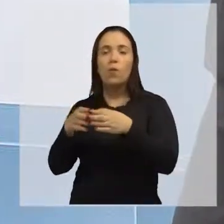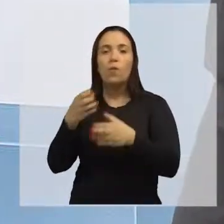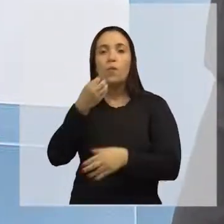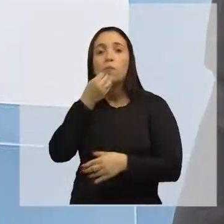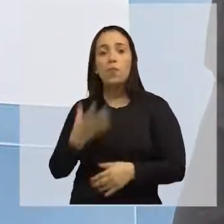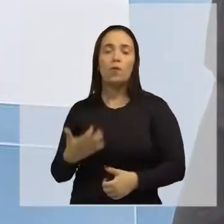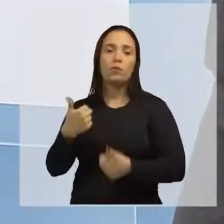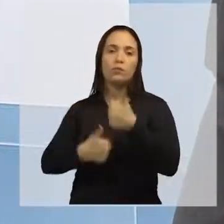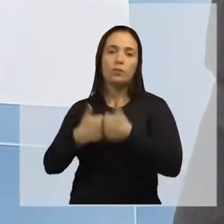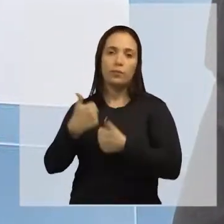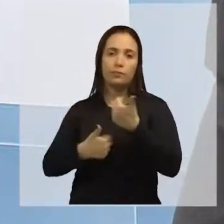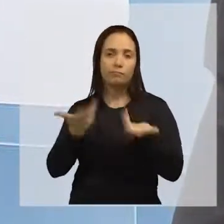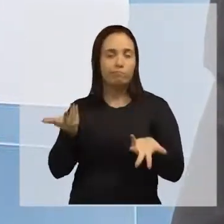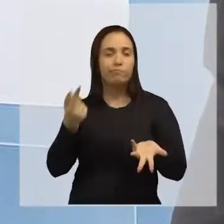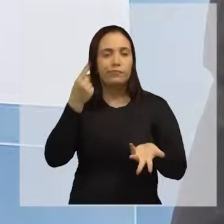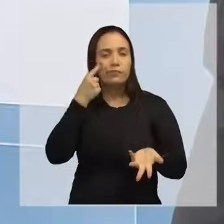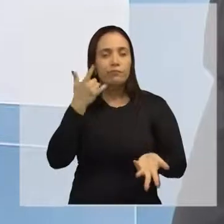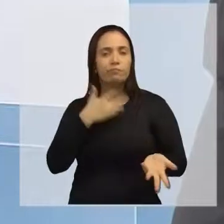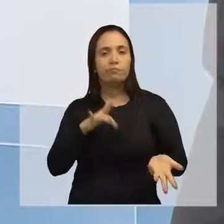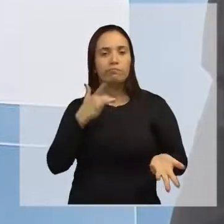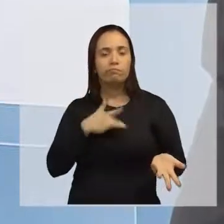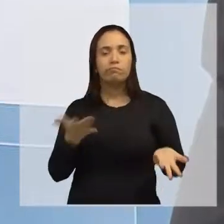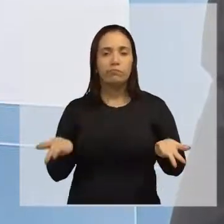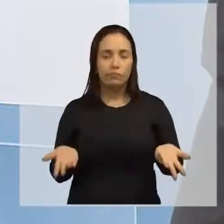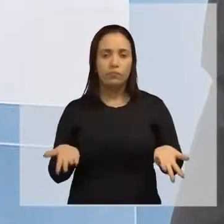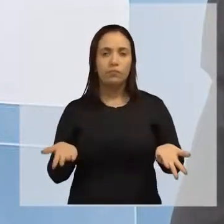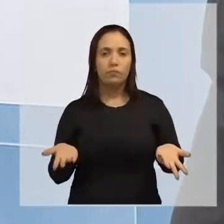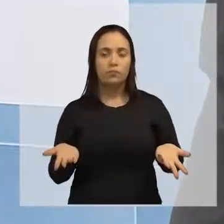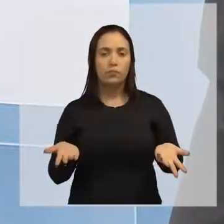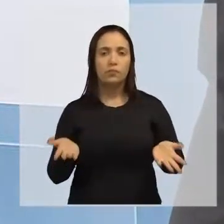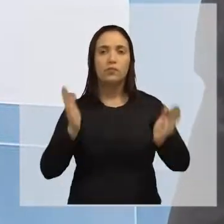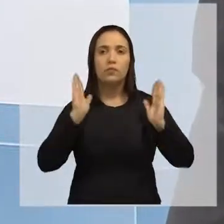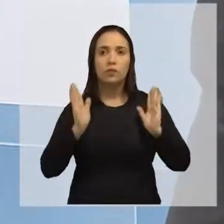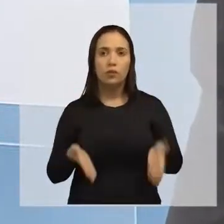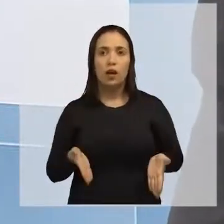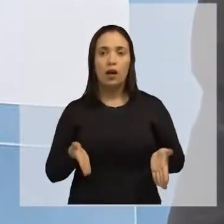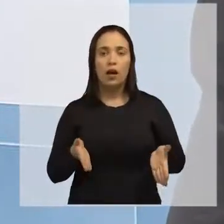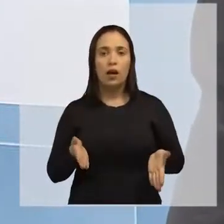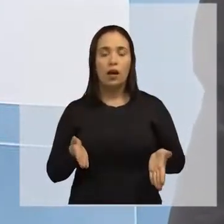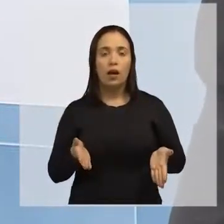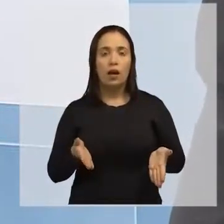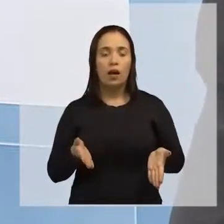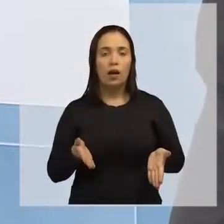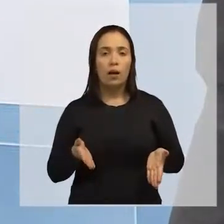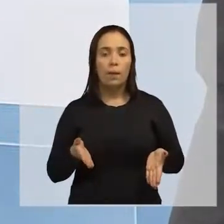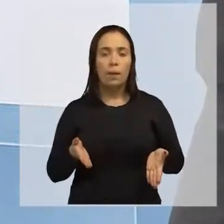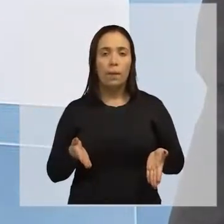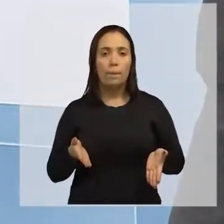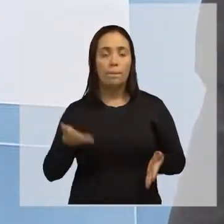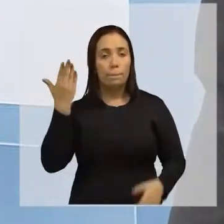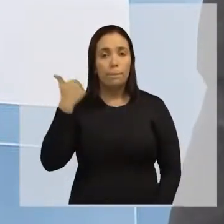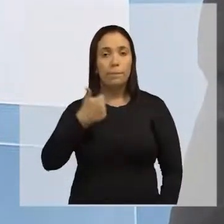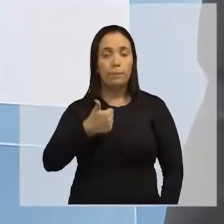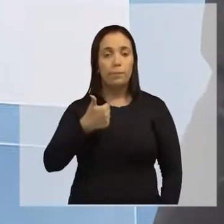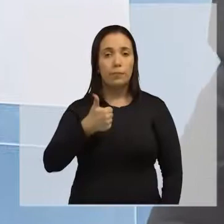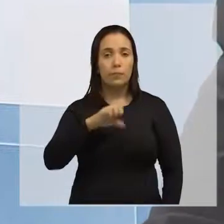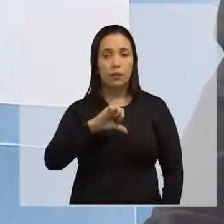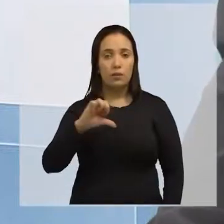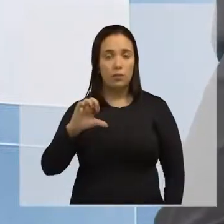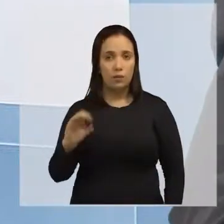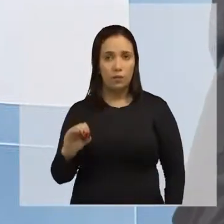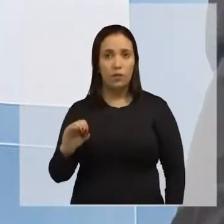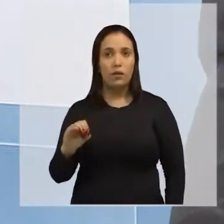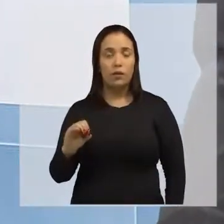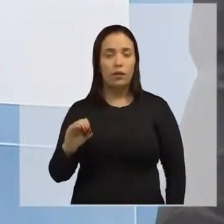que é as coisas, né? A gente já foi para a Copa do Mundo, um Lazzaroni, né? 90. Olha, nós temos